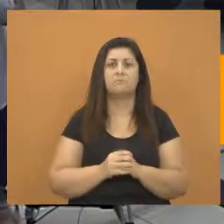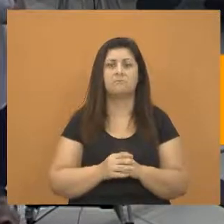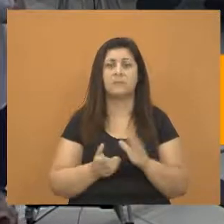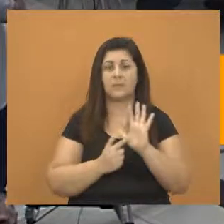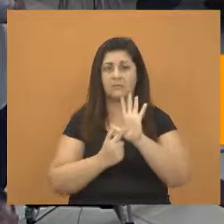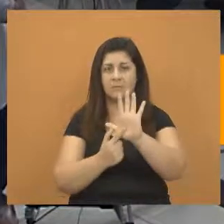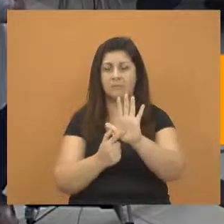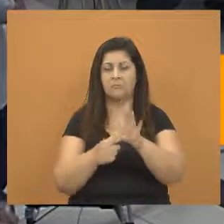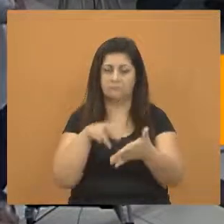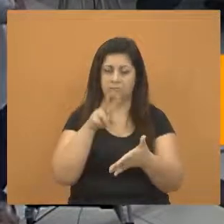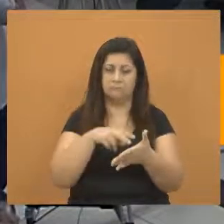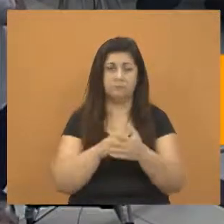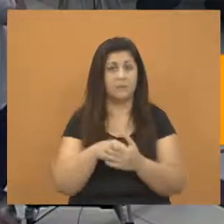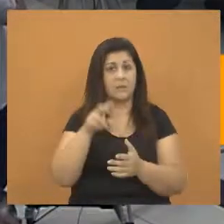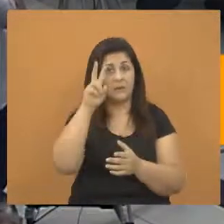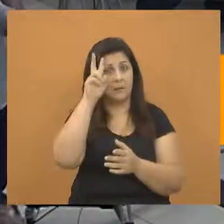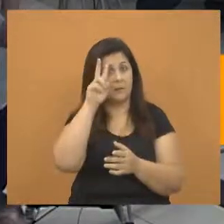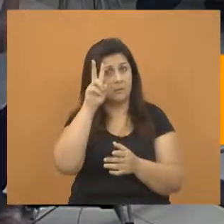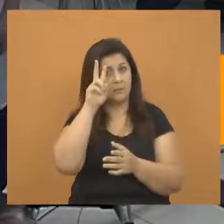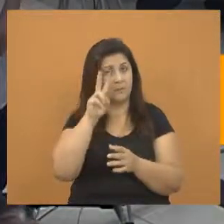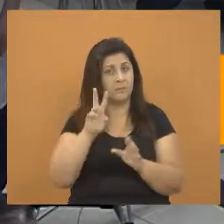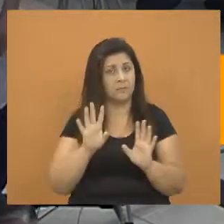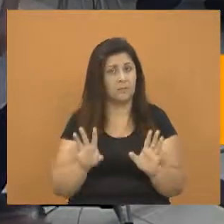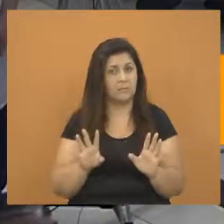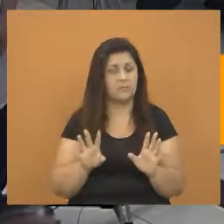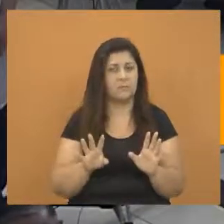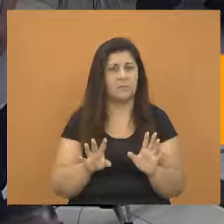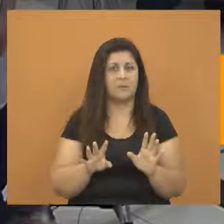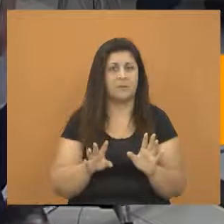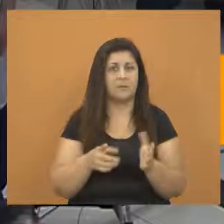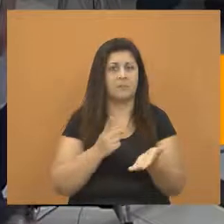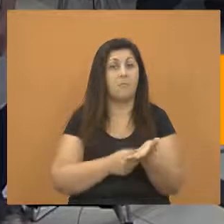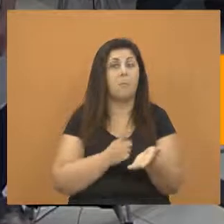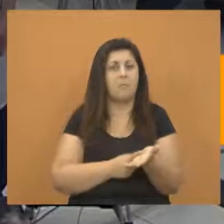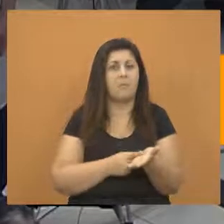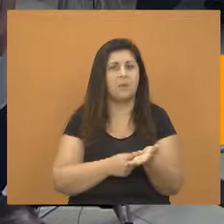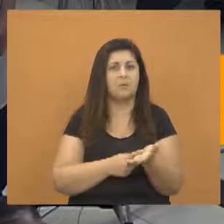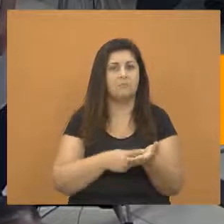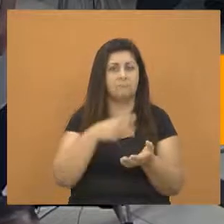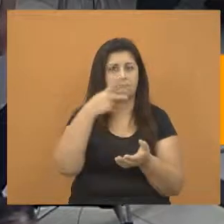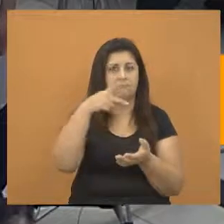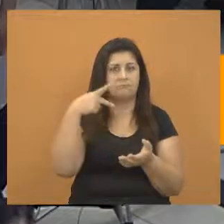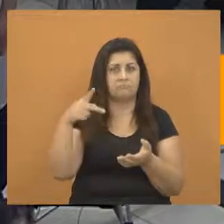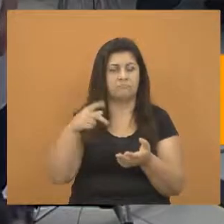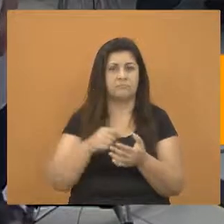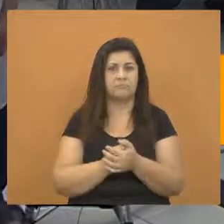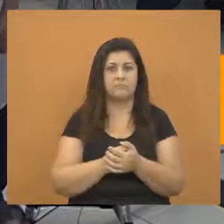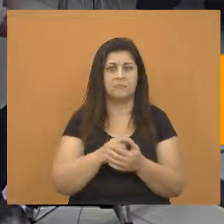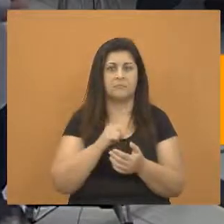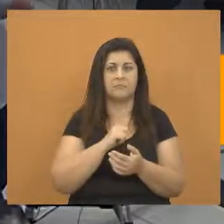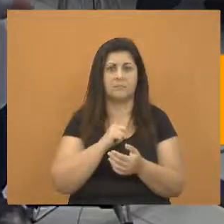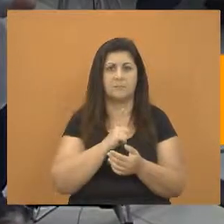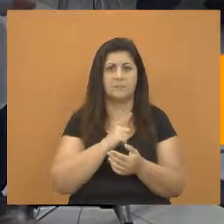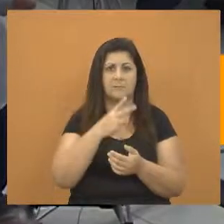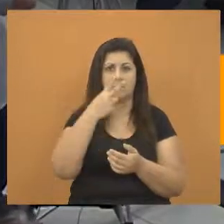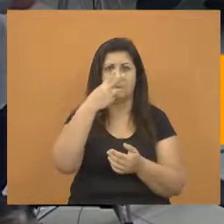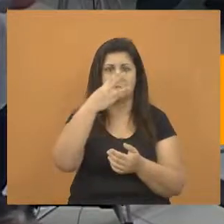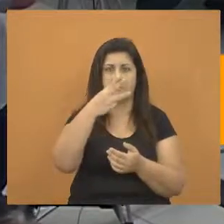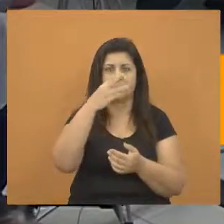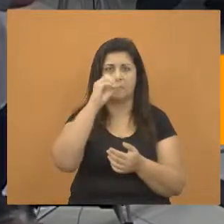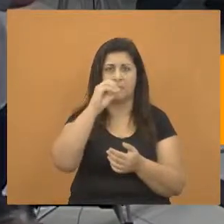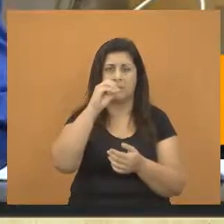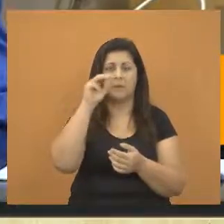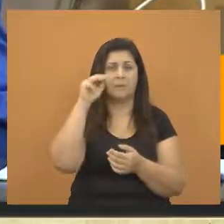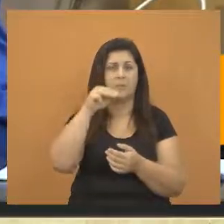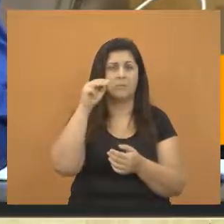Apresentação do projeto, lembrando que como é o plano plurianual, nós teremos 30 minutos, no máximo 30 minutos